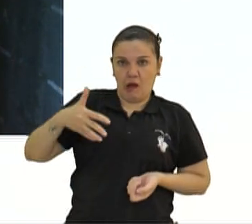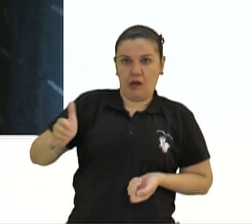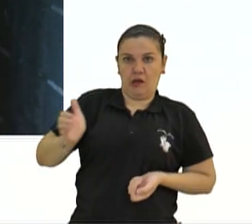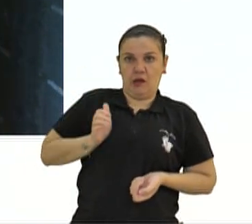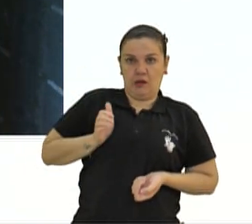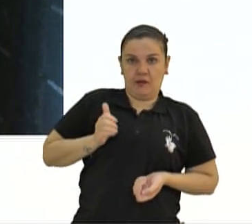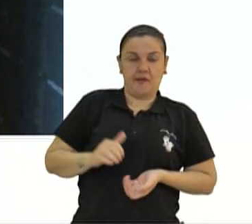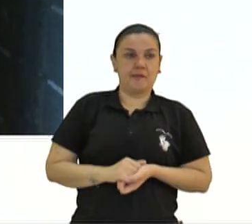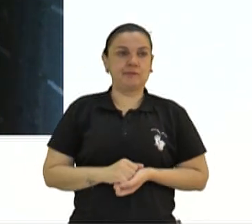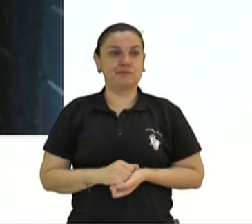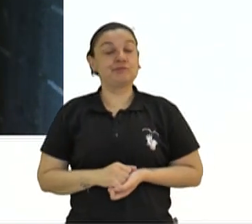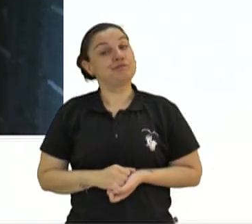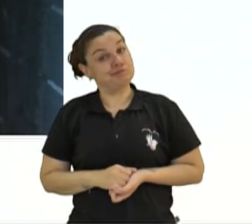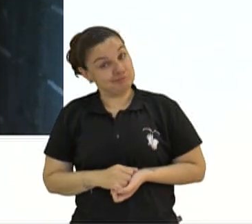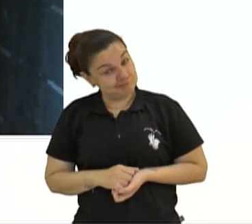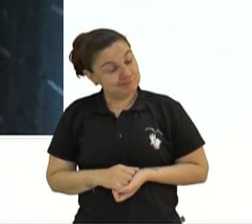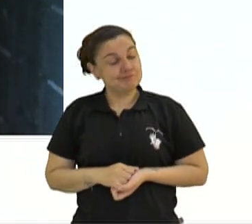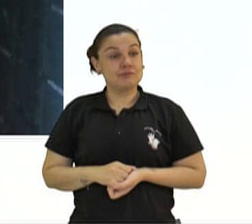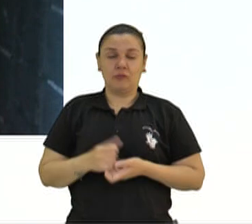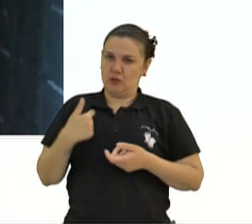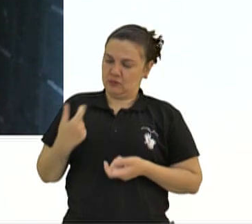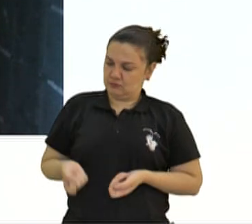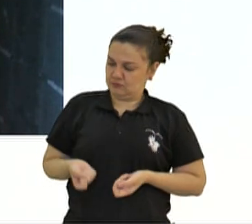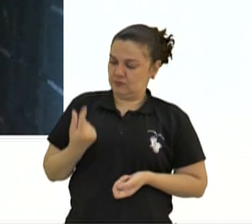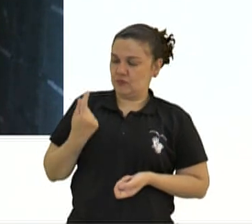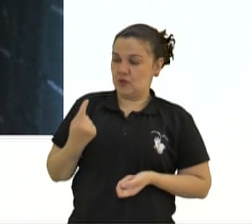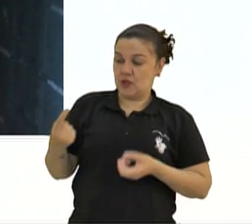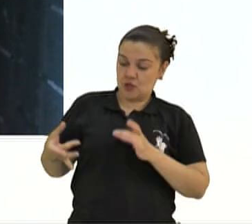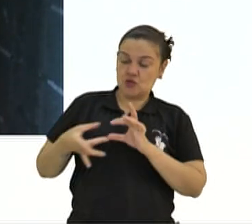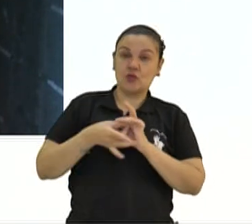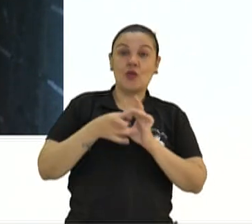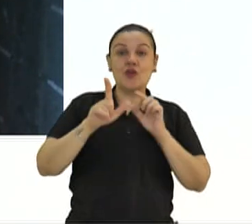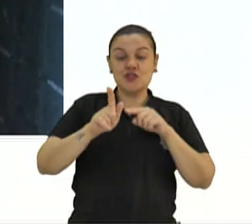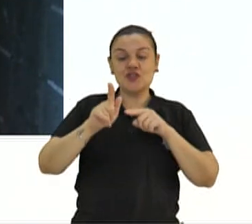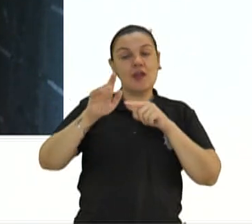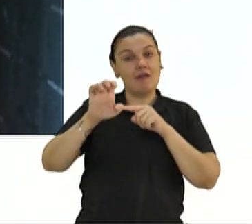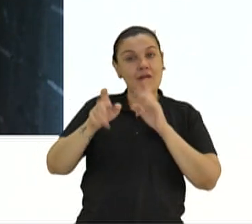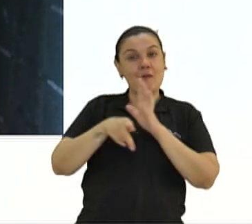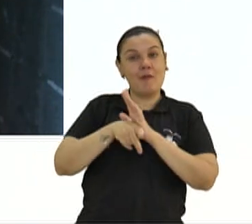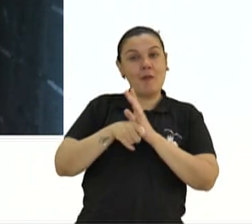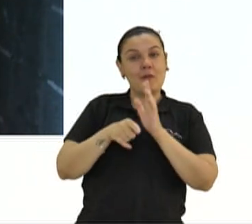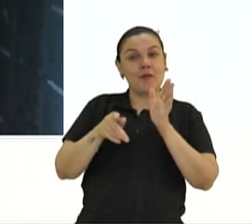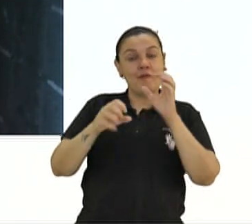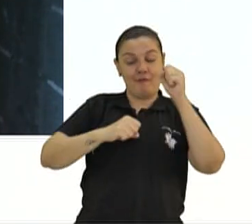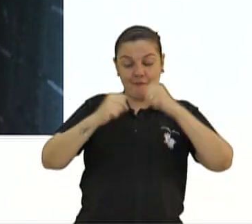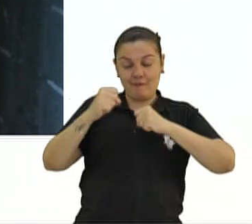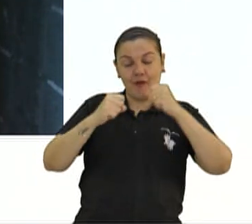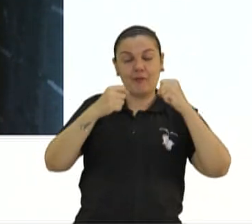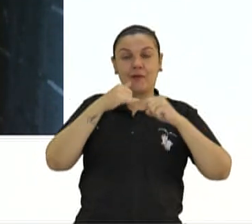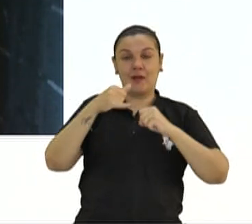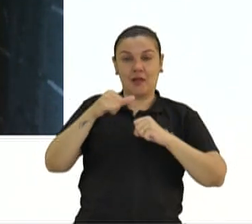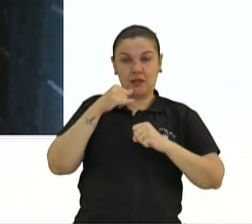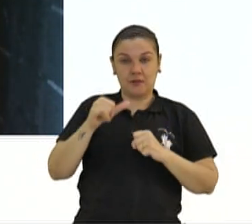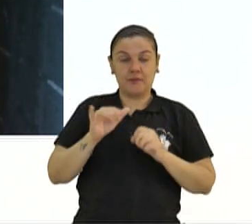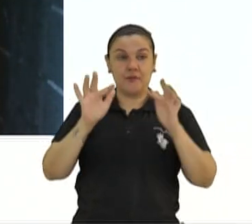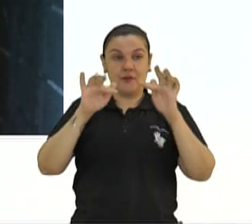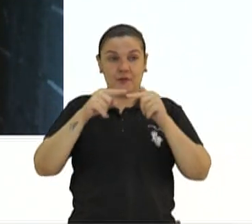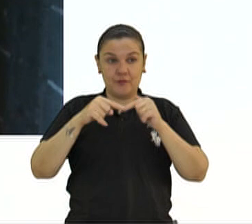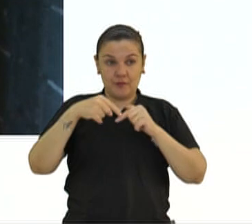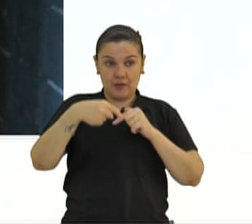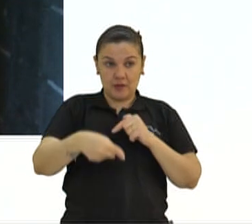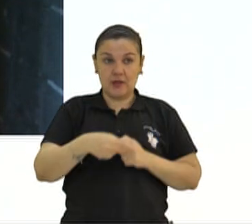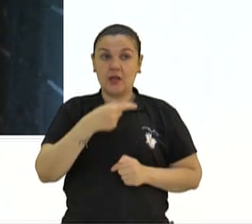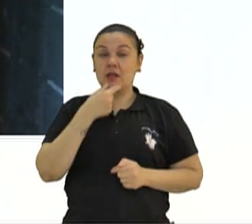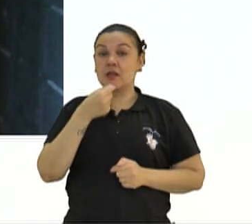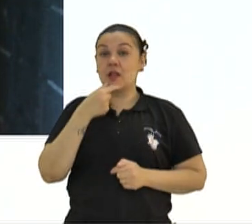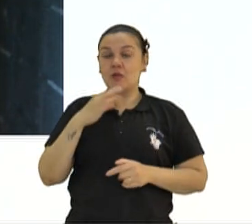Um grande industrial. Né? Com certeza. E ele se associou à General Electric para fazer isso. No decorrer dessa história, ele contratou um sérvio chamado